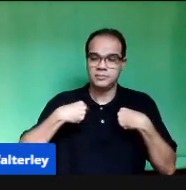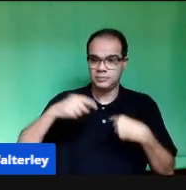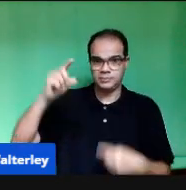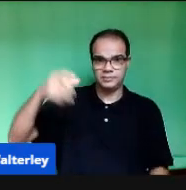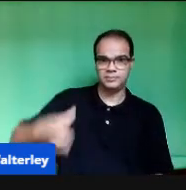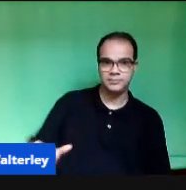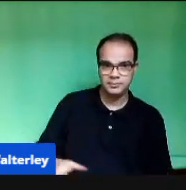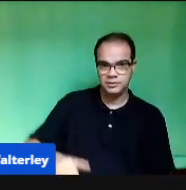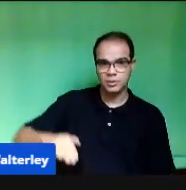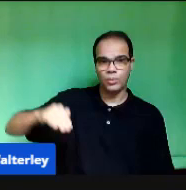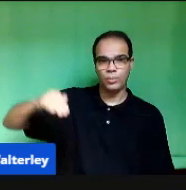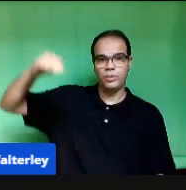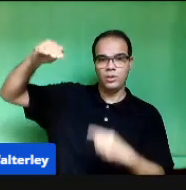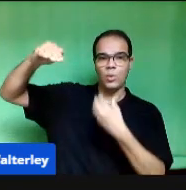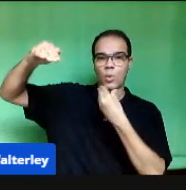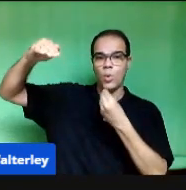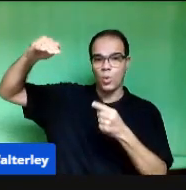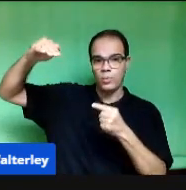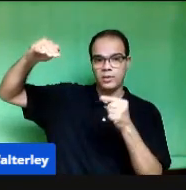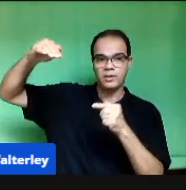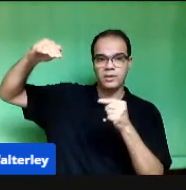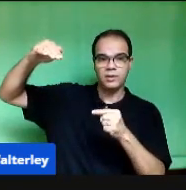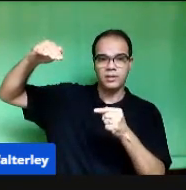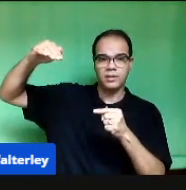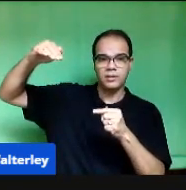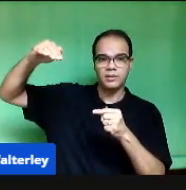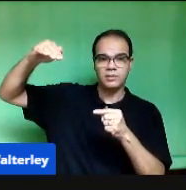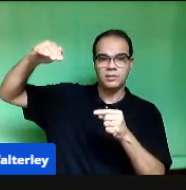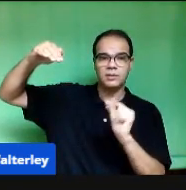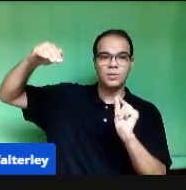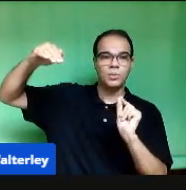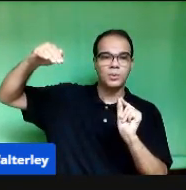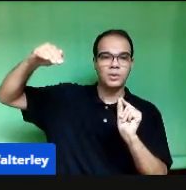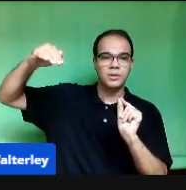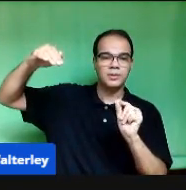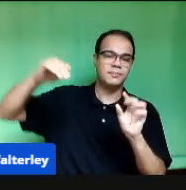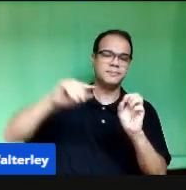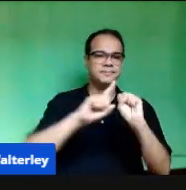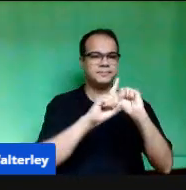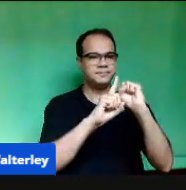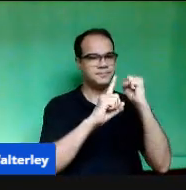ou mulher, é um processo eminentemente